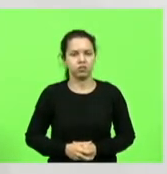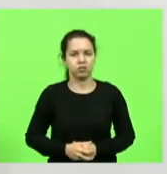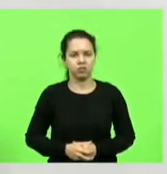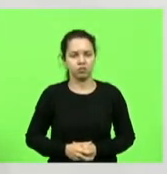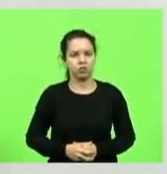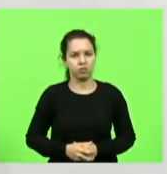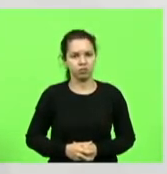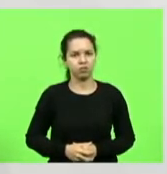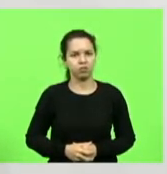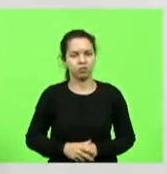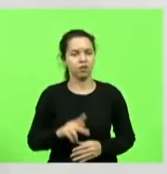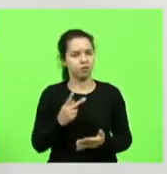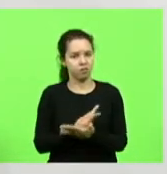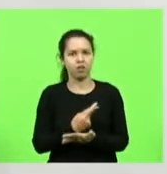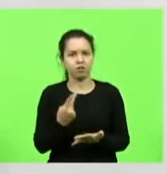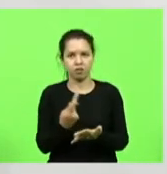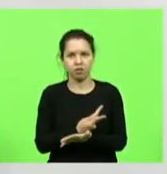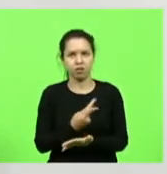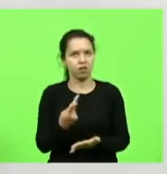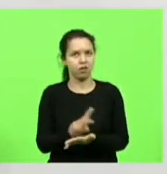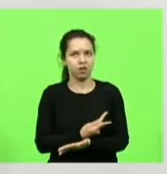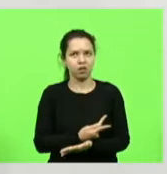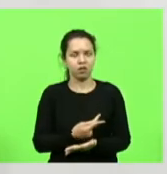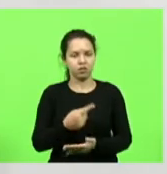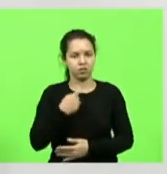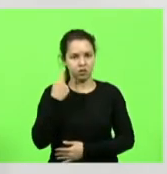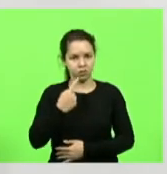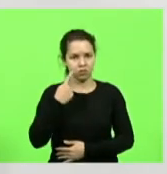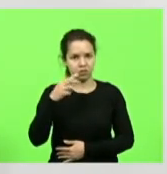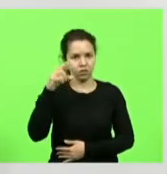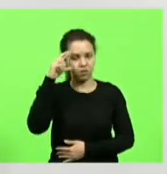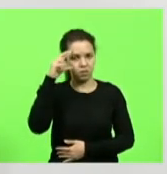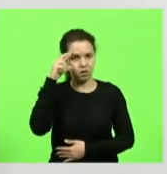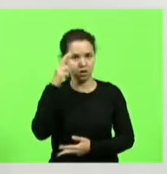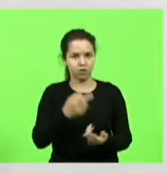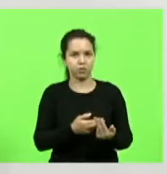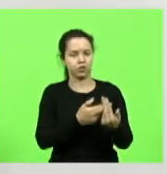é apelar, o deputado Alba